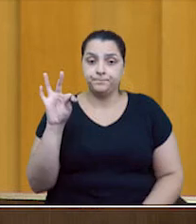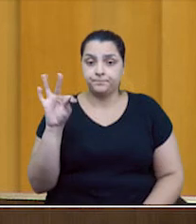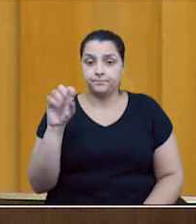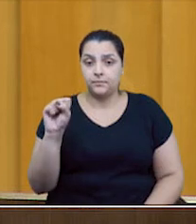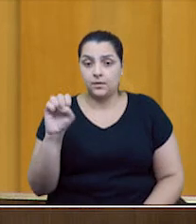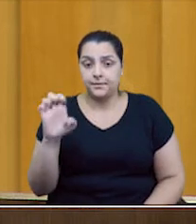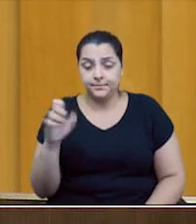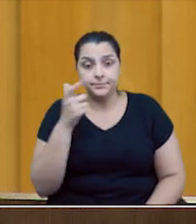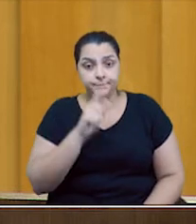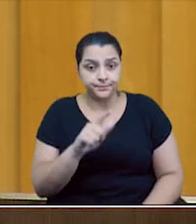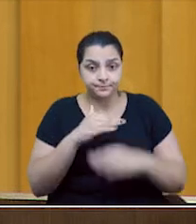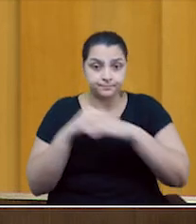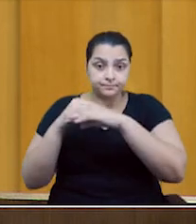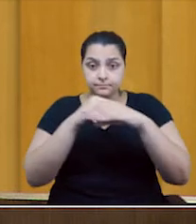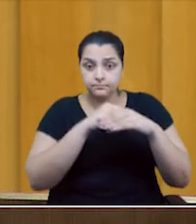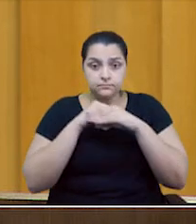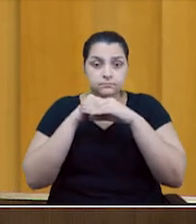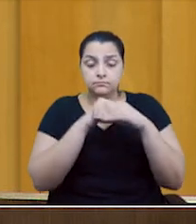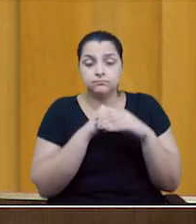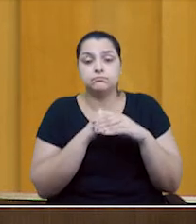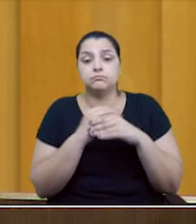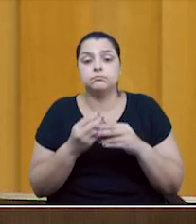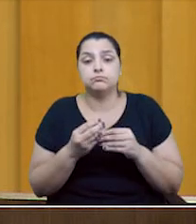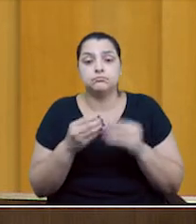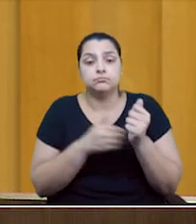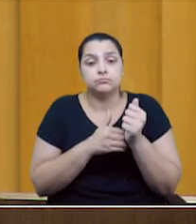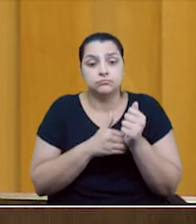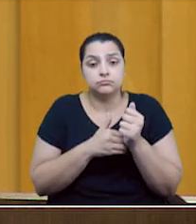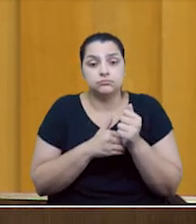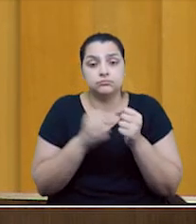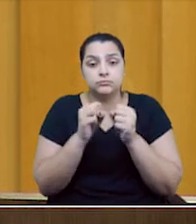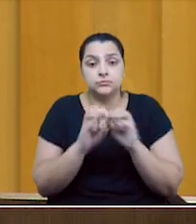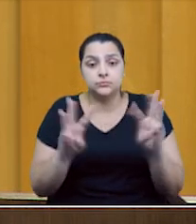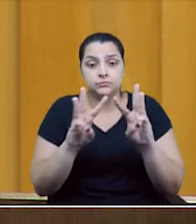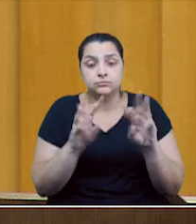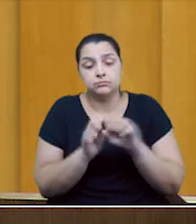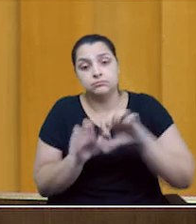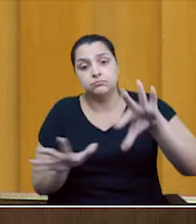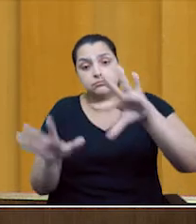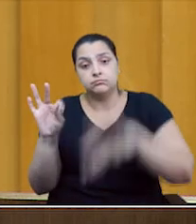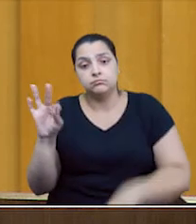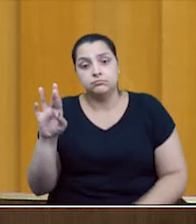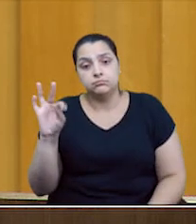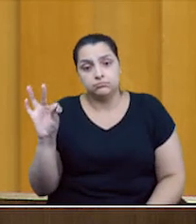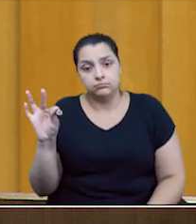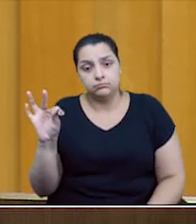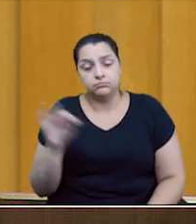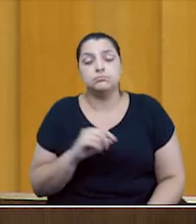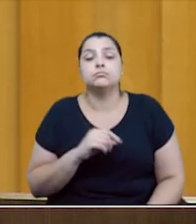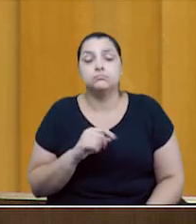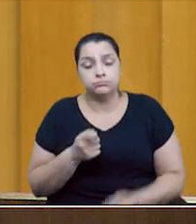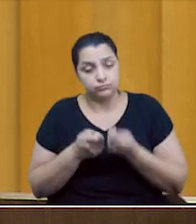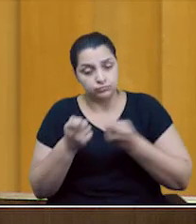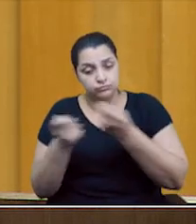essa padronização, ele cedeu códigos e softwares aos tribunais regionais, e ele faz o controle.